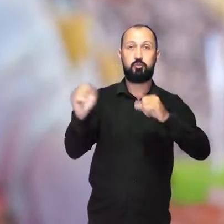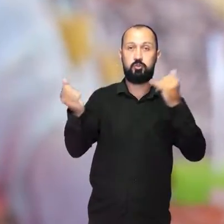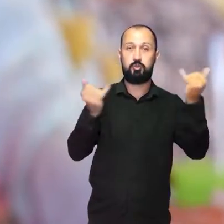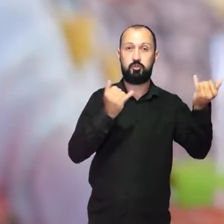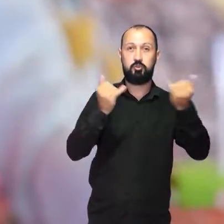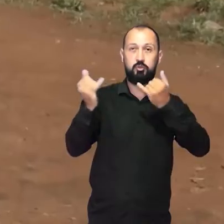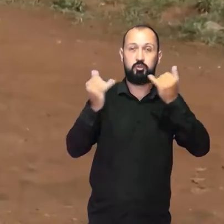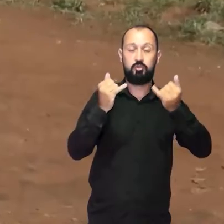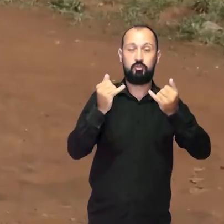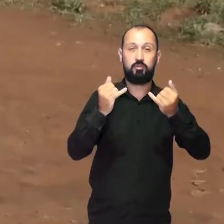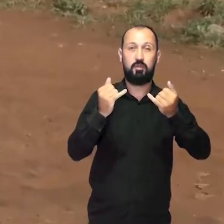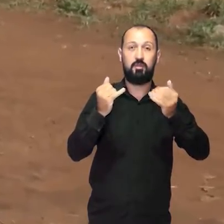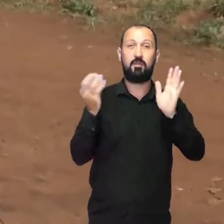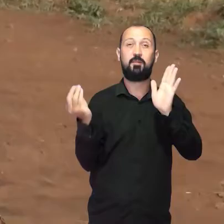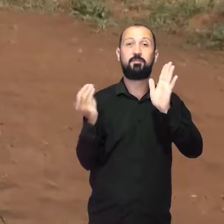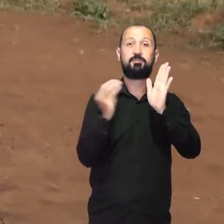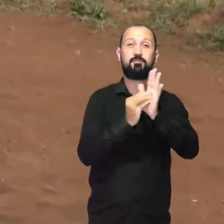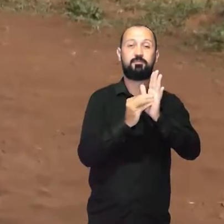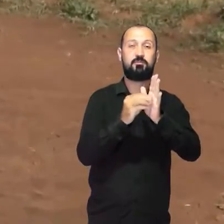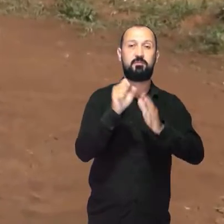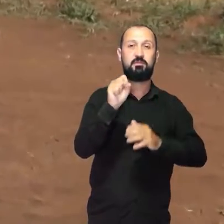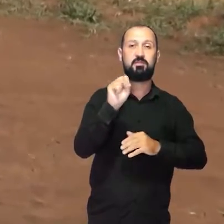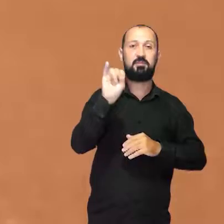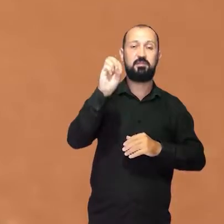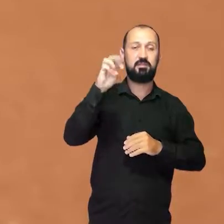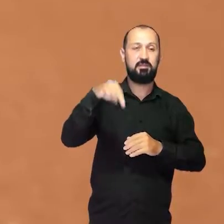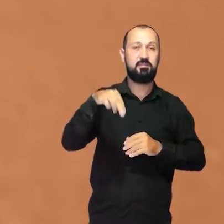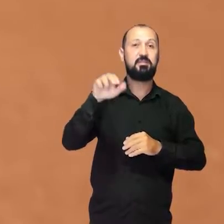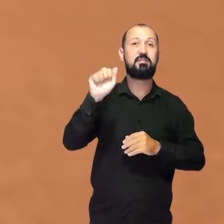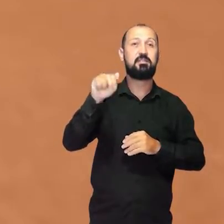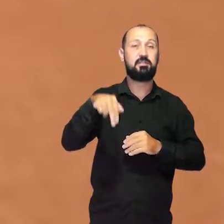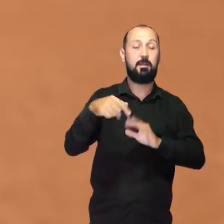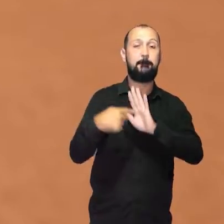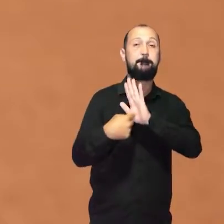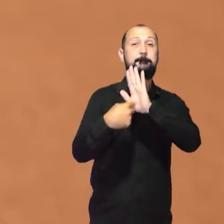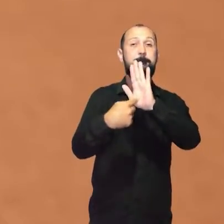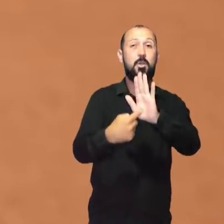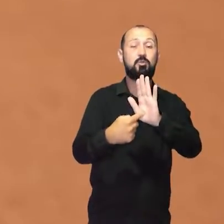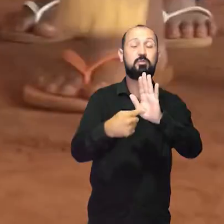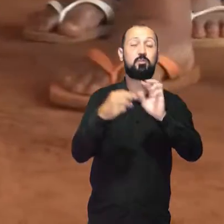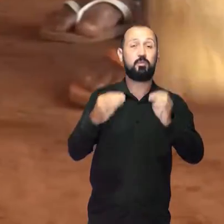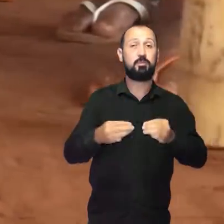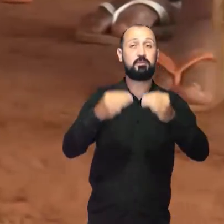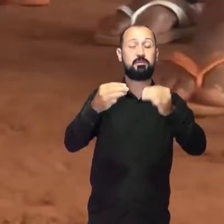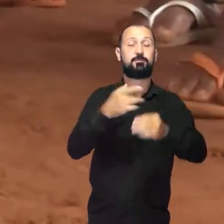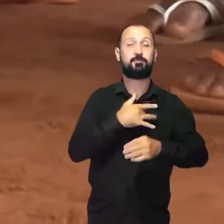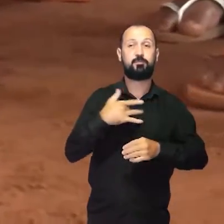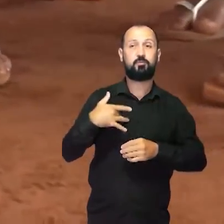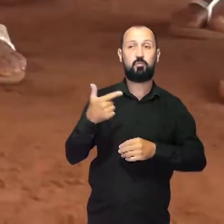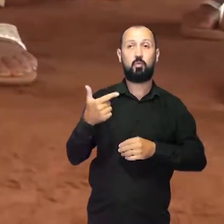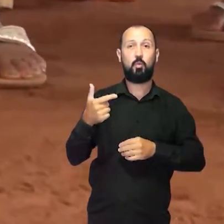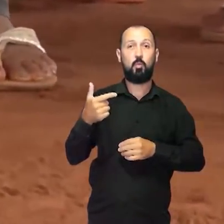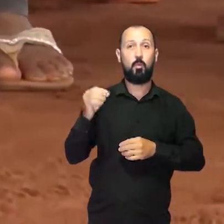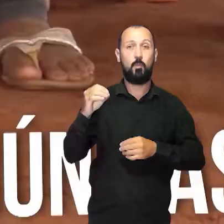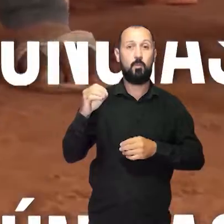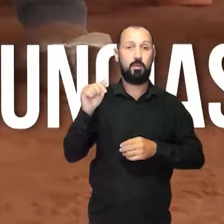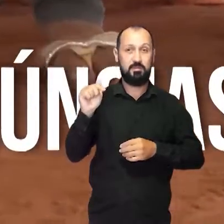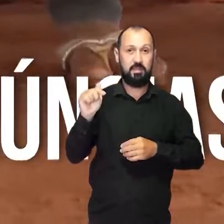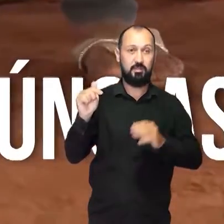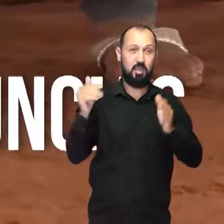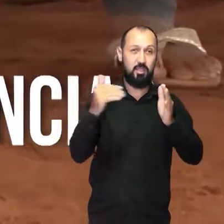de Notificação, o SINAM, do Ministério da Saúde, aponta que entre 2007 e 2017